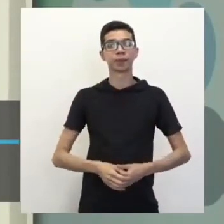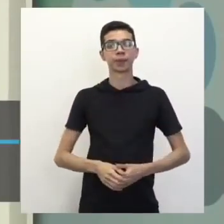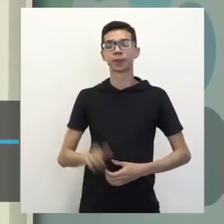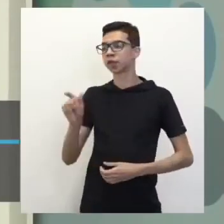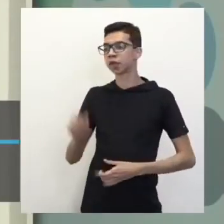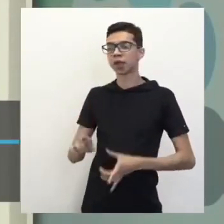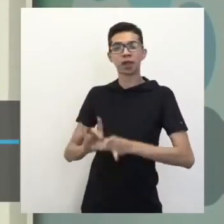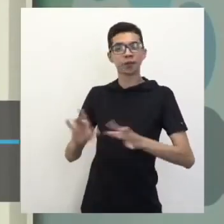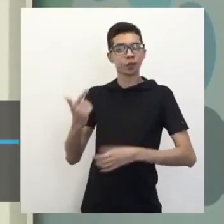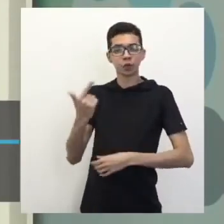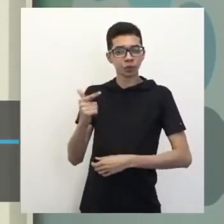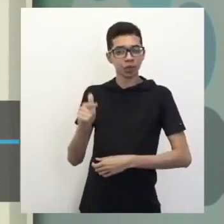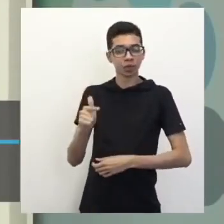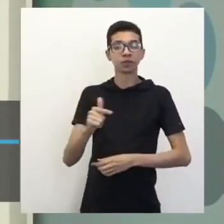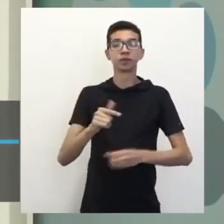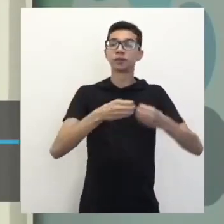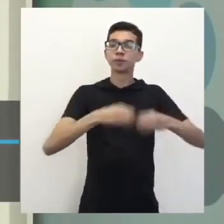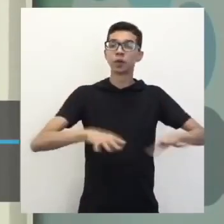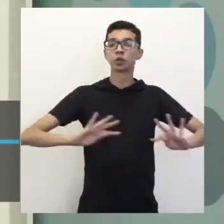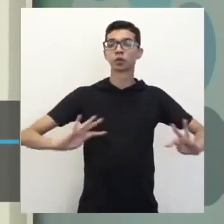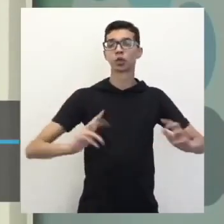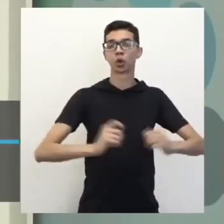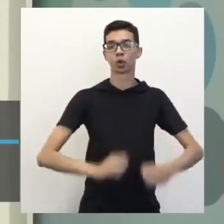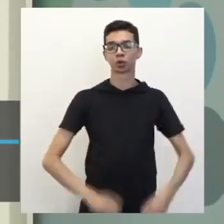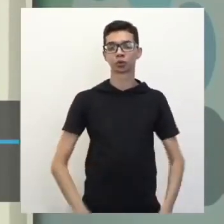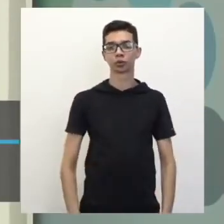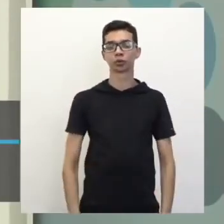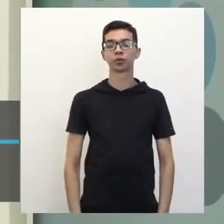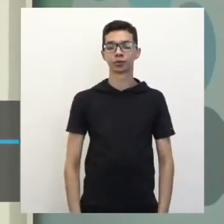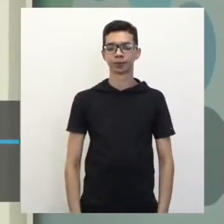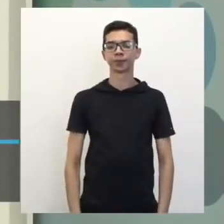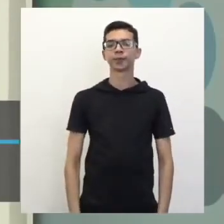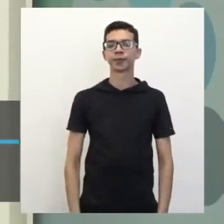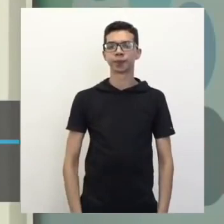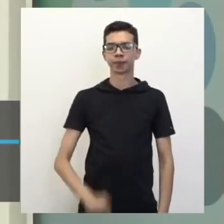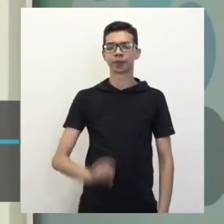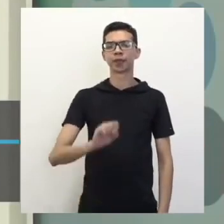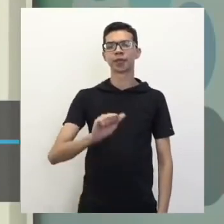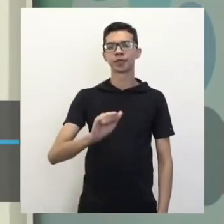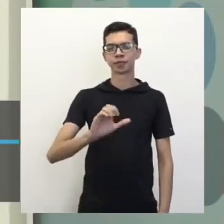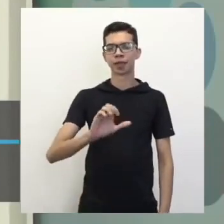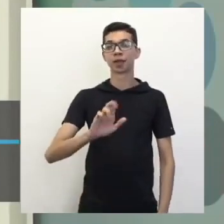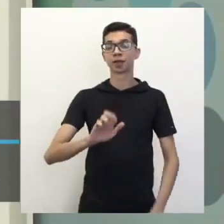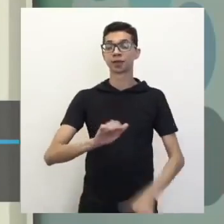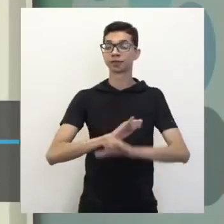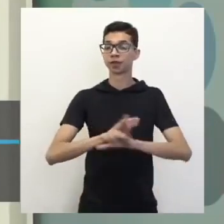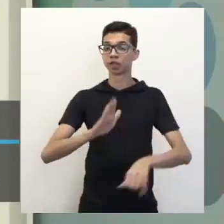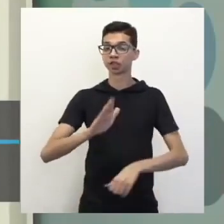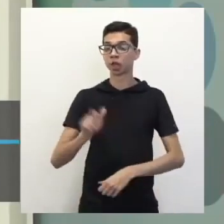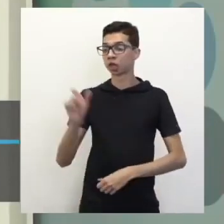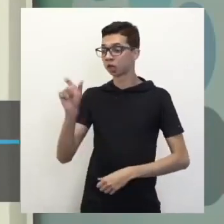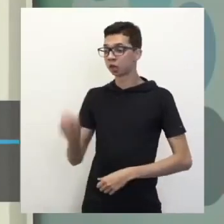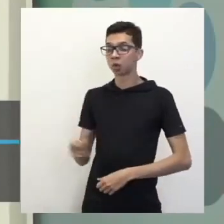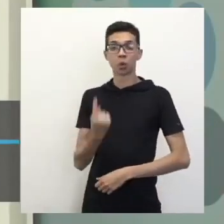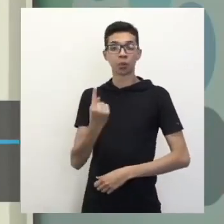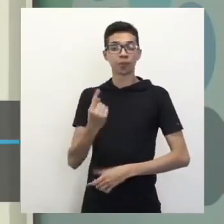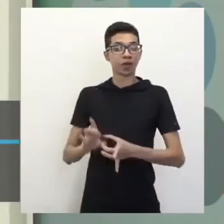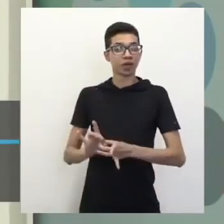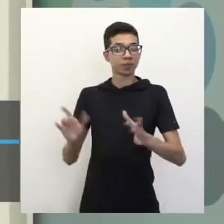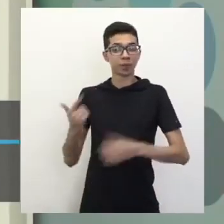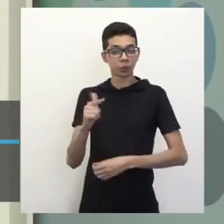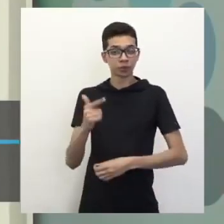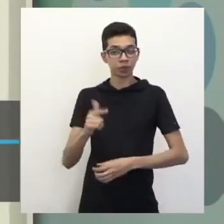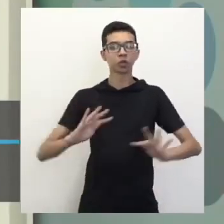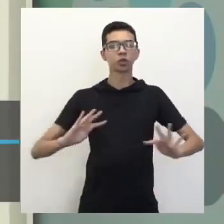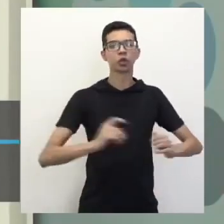todos. Sartre já trazia essa ideia, essa visão. Né? Quando um não tem a liberdade, todos perdem. Por isso que é